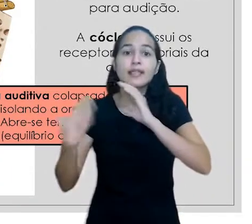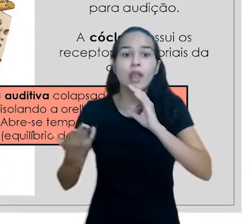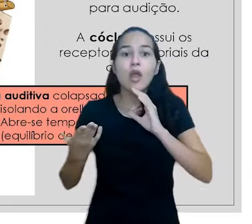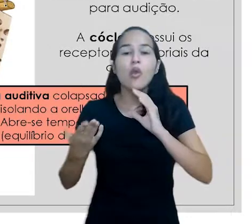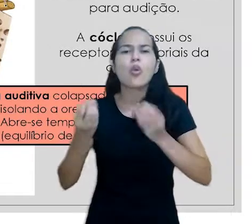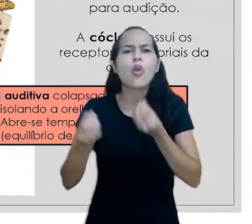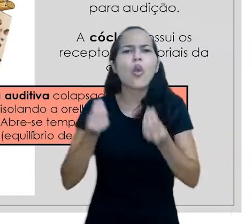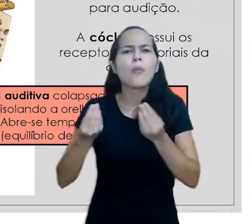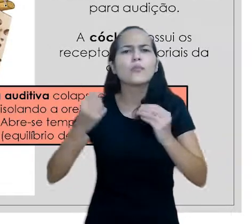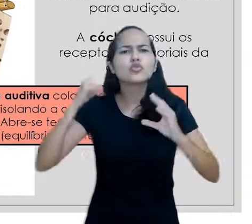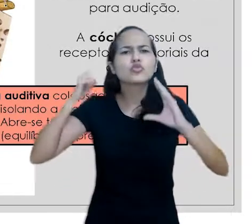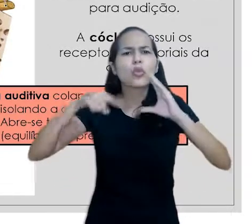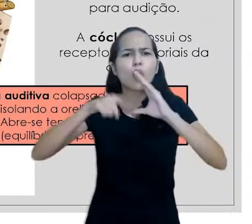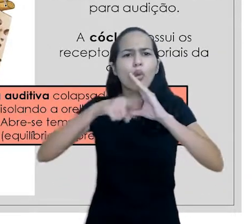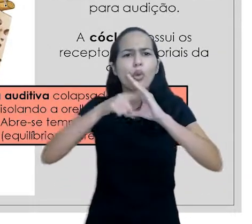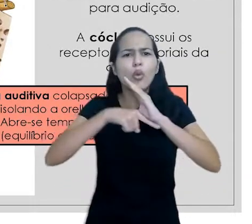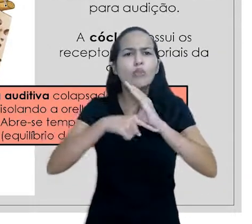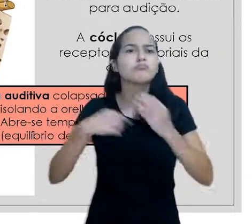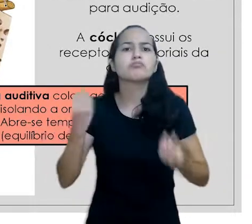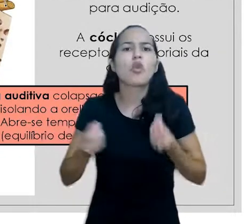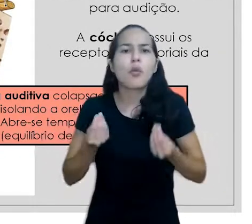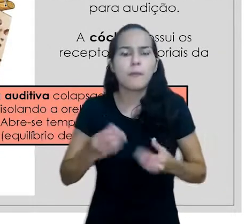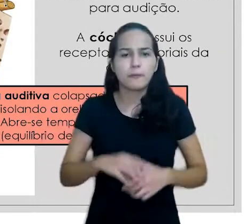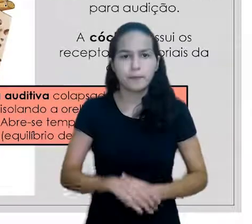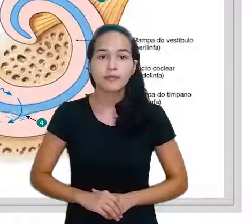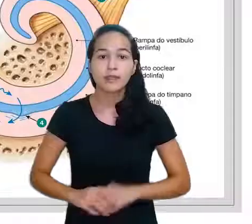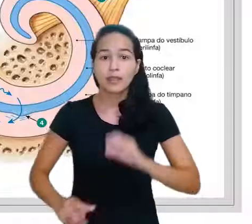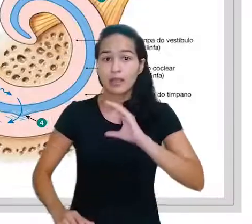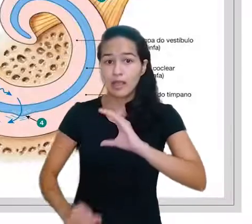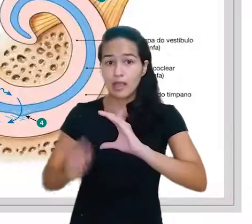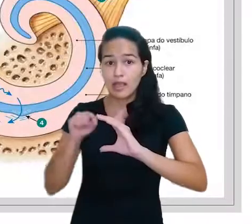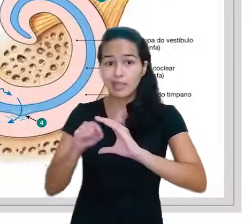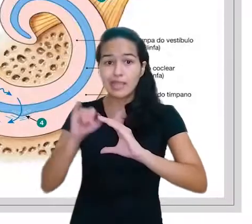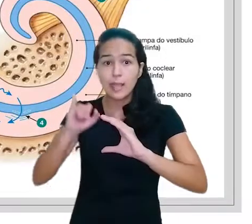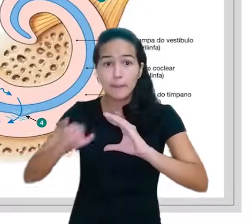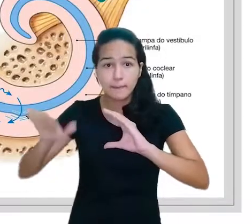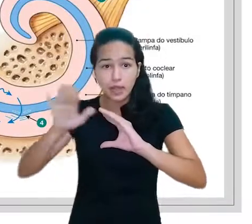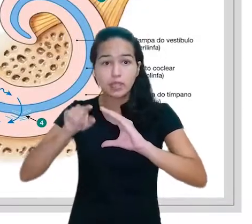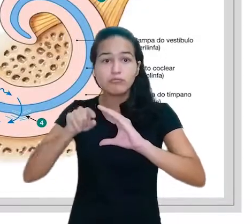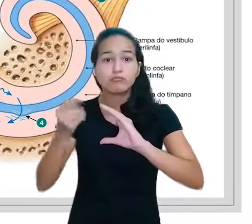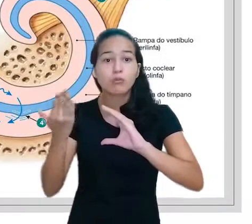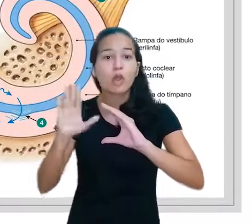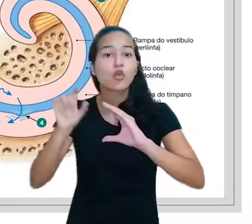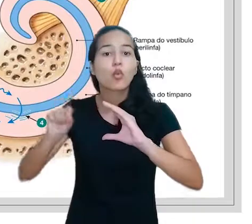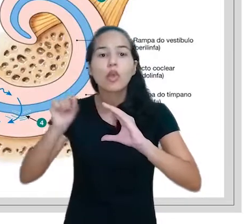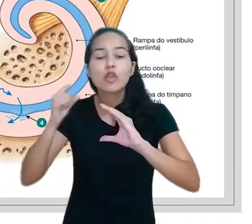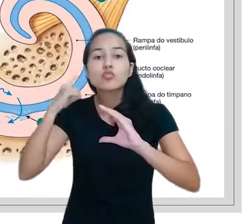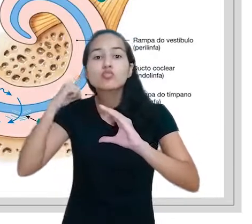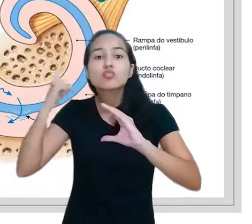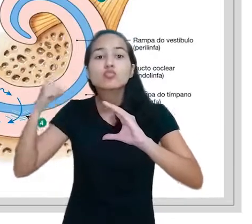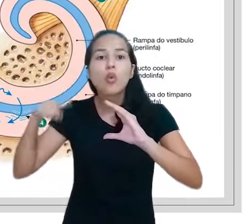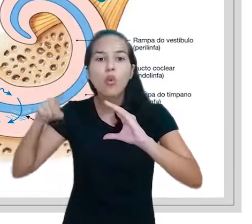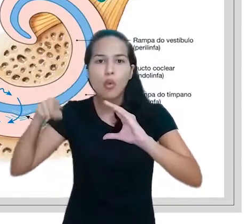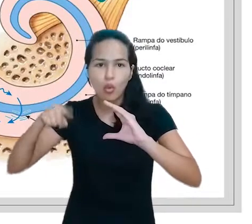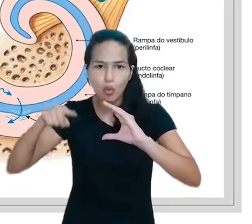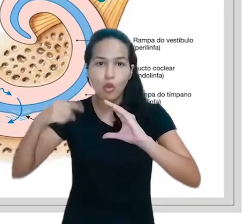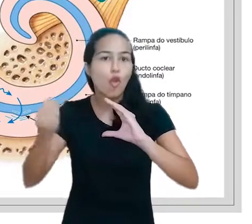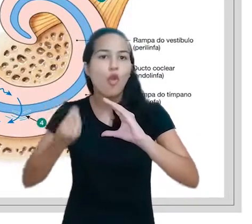atmosférica. Mas como ocorre a distribuição do som? Nessa imagem, podemos verificar como ocorre a transmissão do